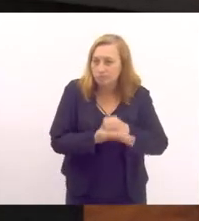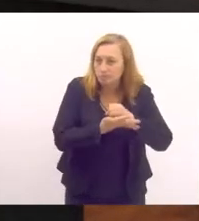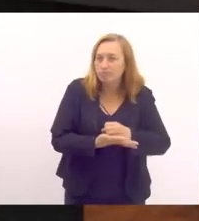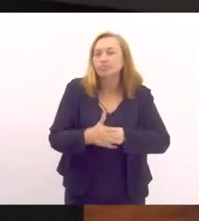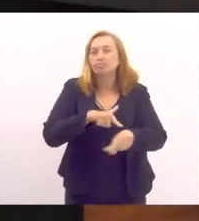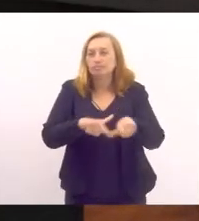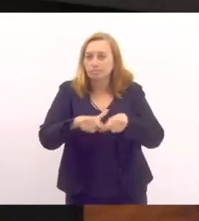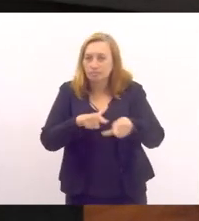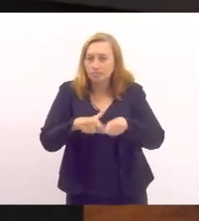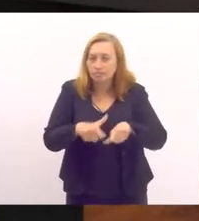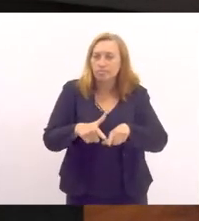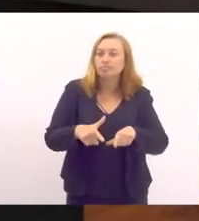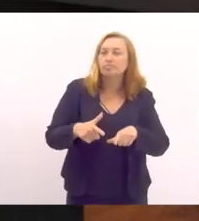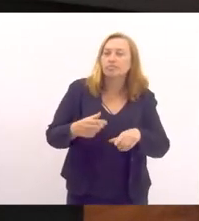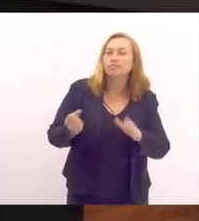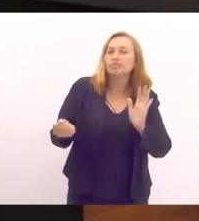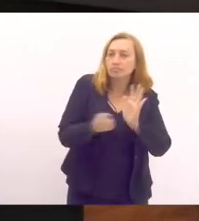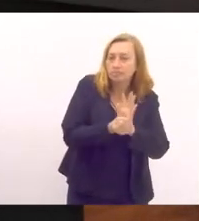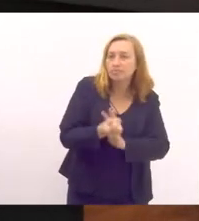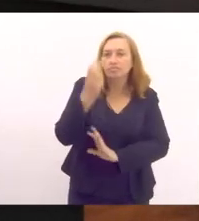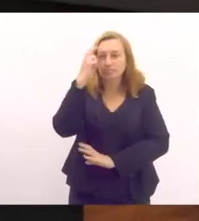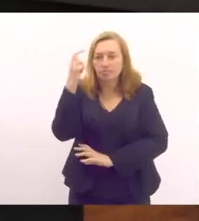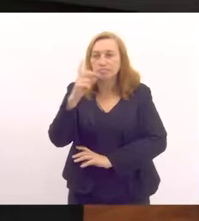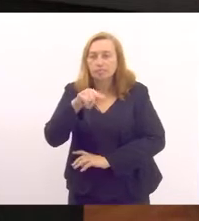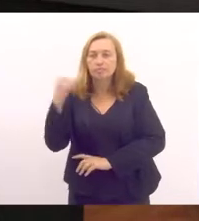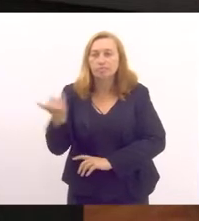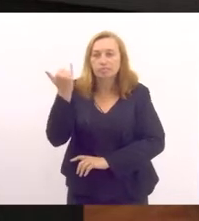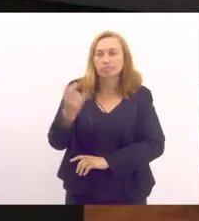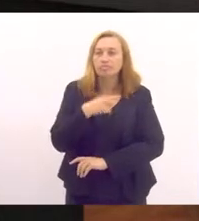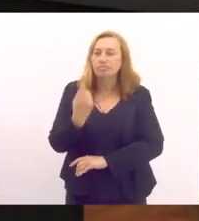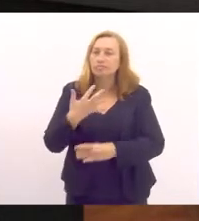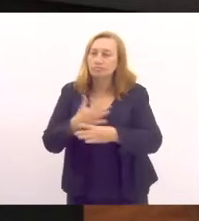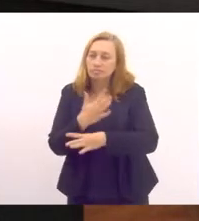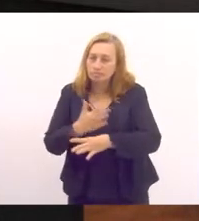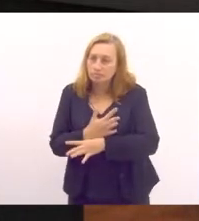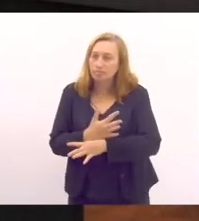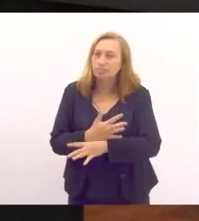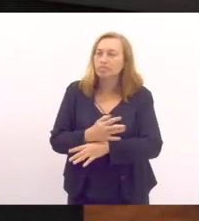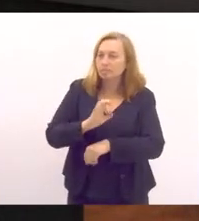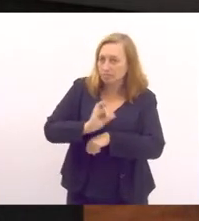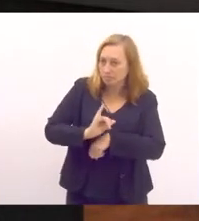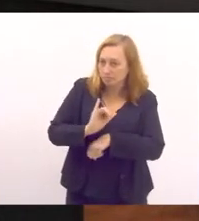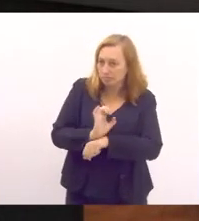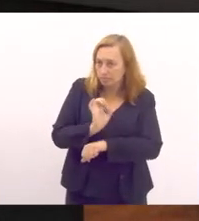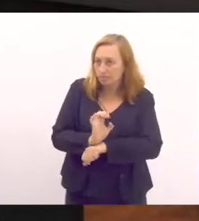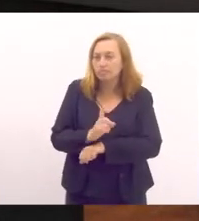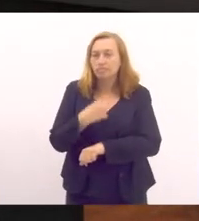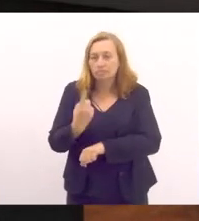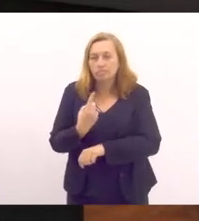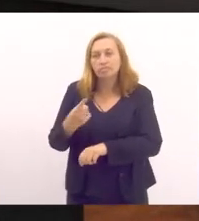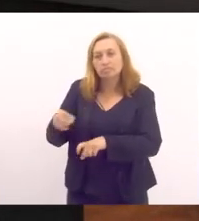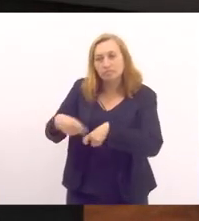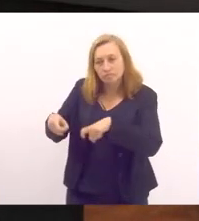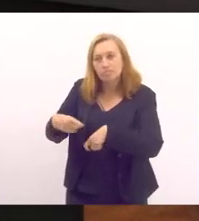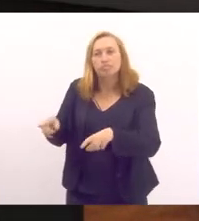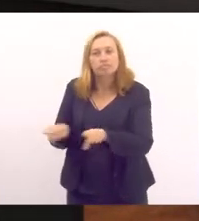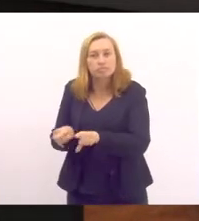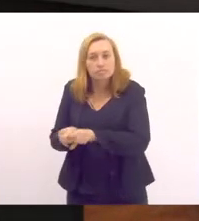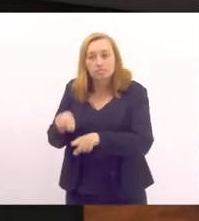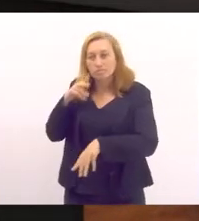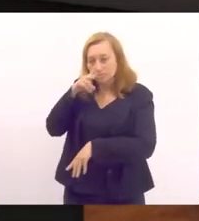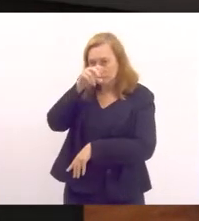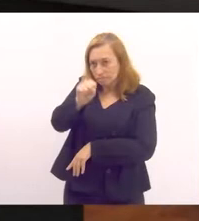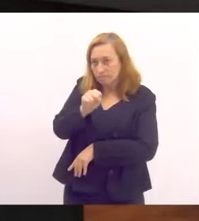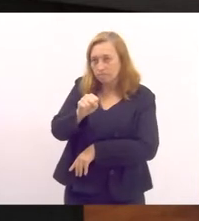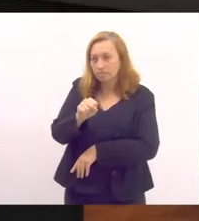trabalhe patrimônio cultural, que é importante na nossa cidade, principalmente no nosso estado, principalmente no nosso interior. A gente quer um interior forte,